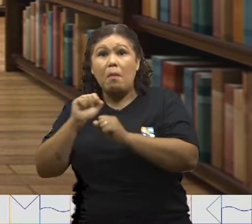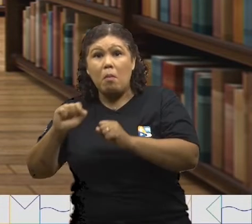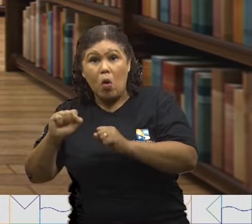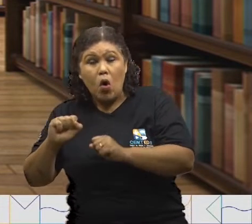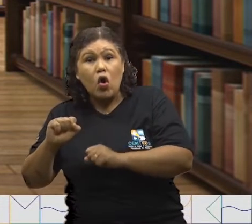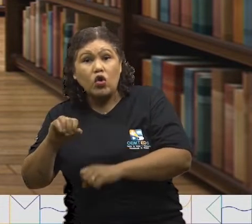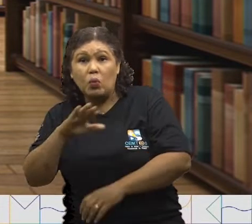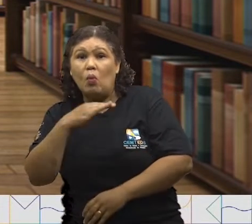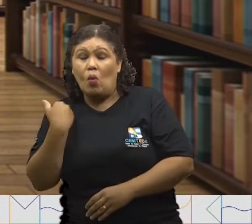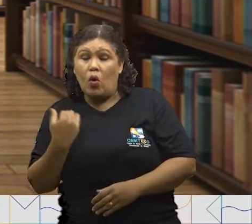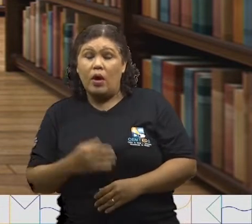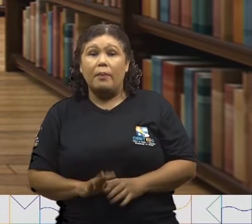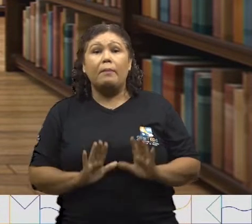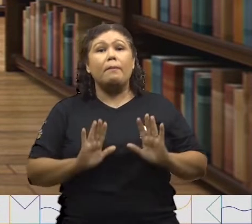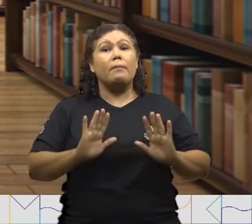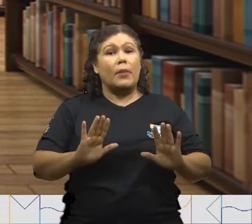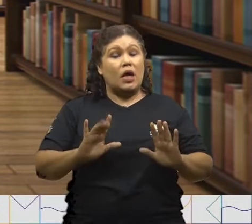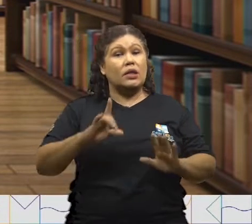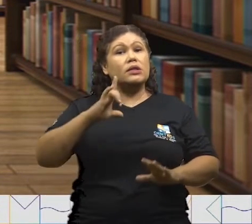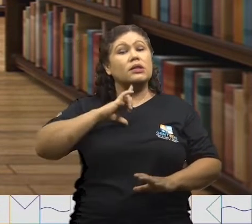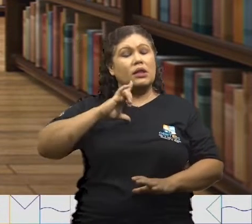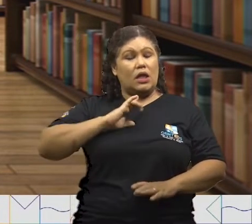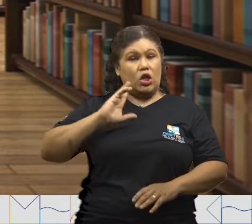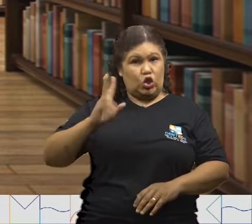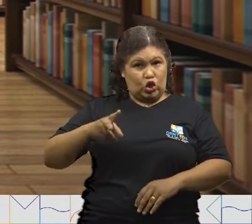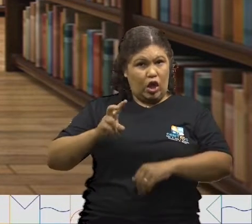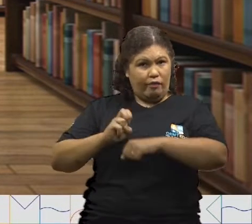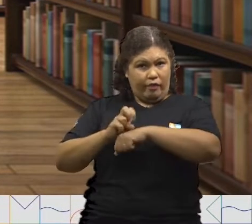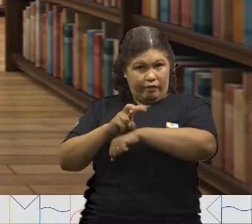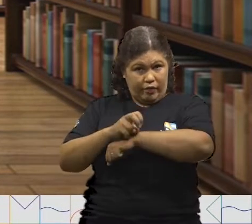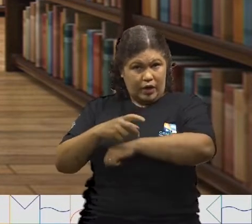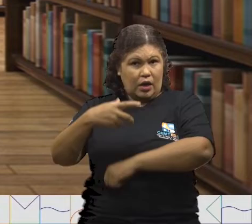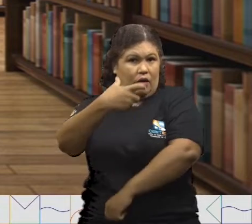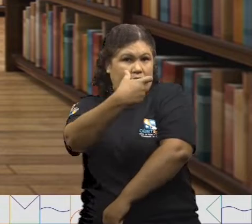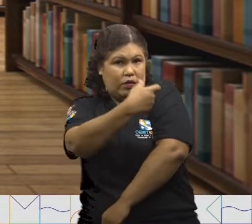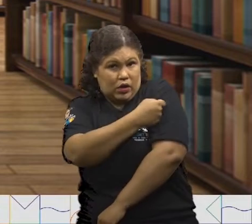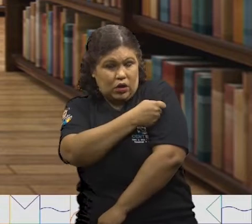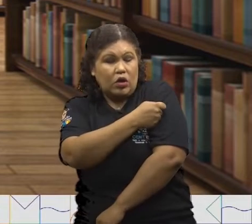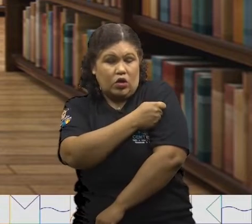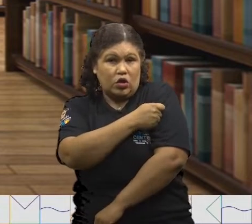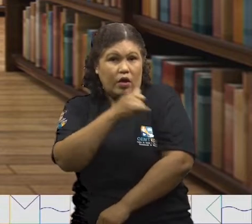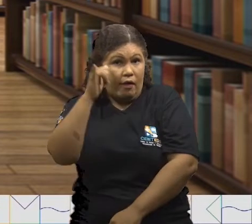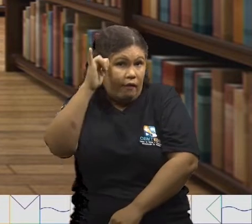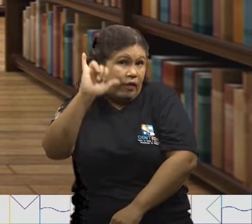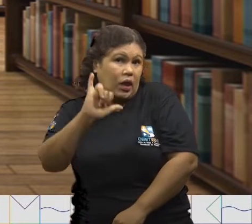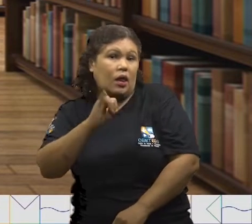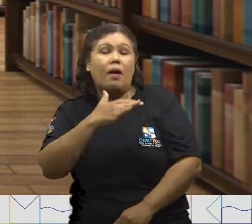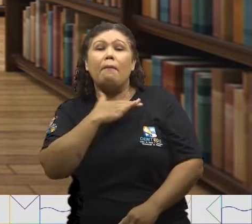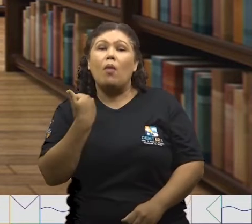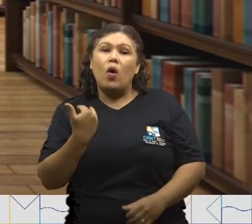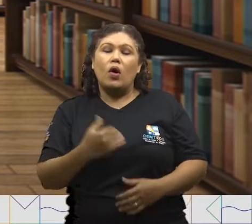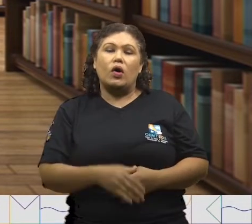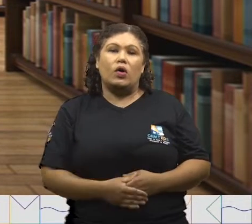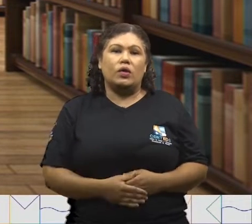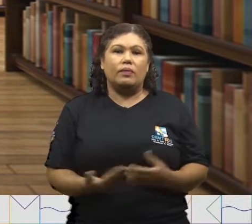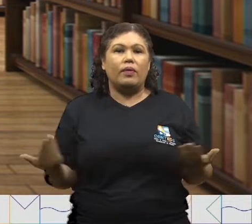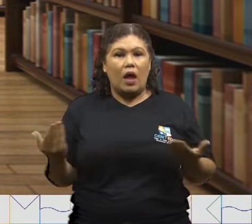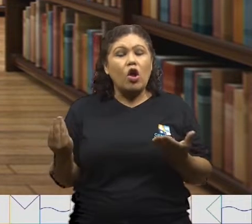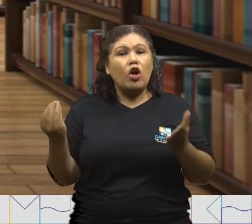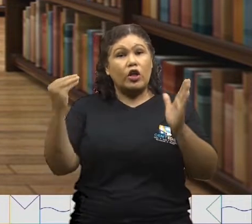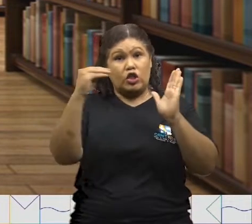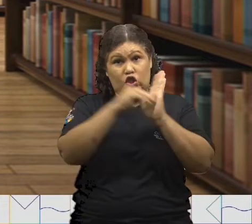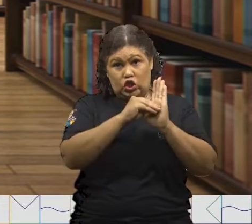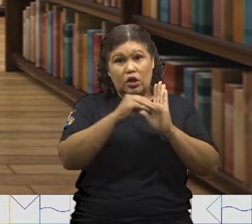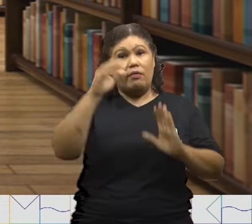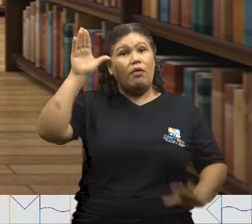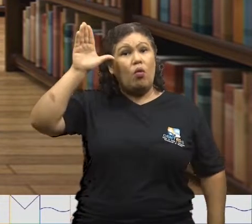fatal. Felizmente, um antiveneno já foi desenvolvido para essa picada. Vamos